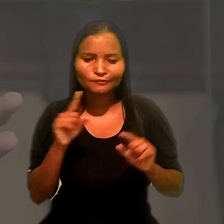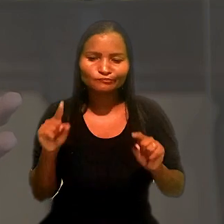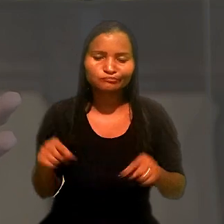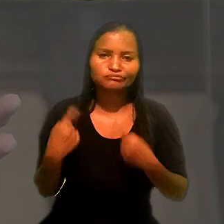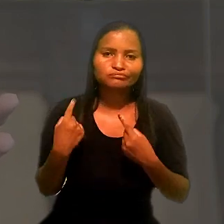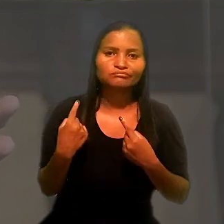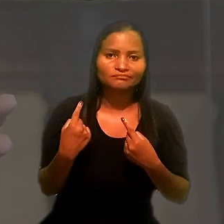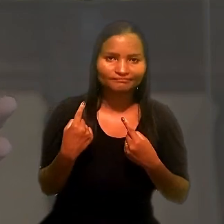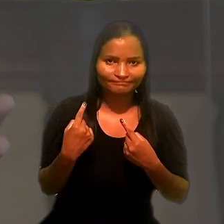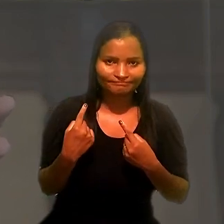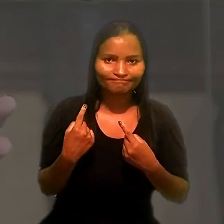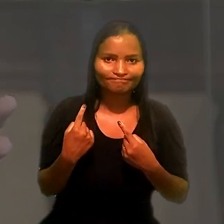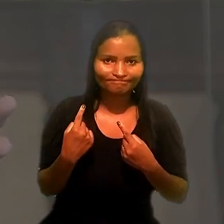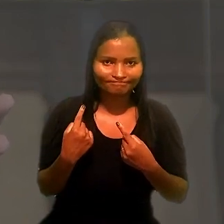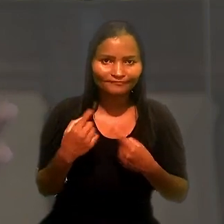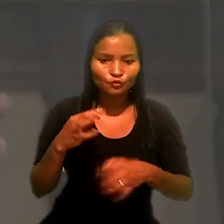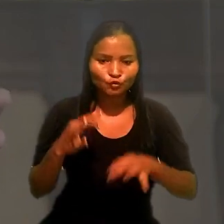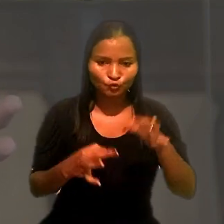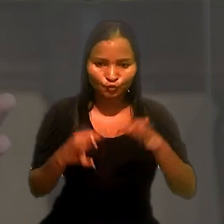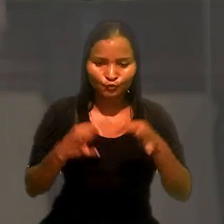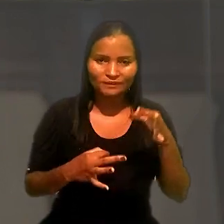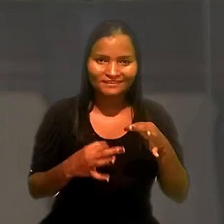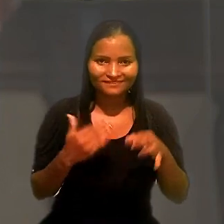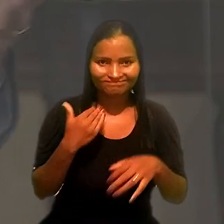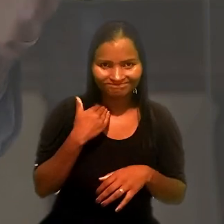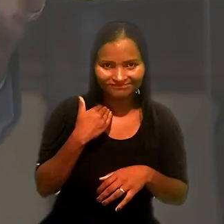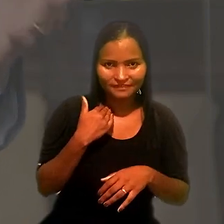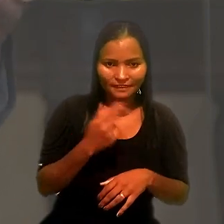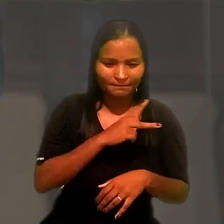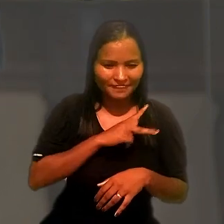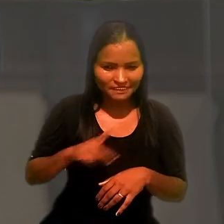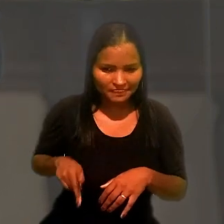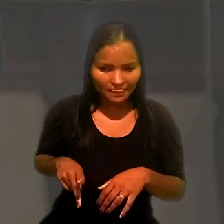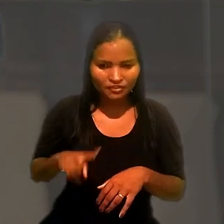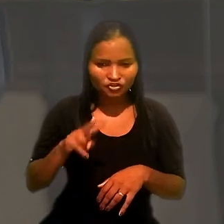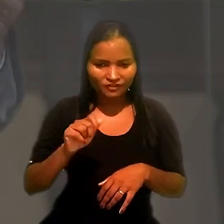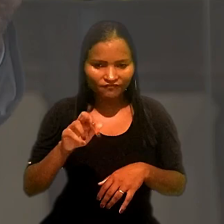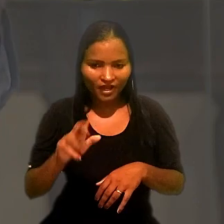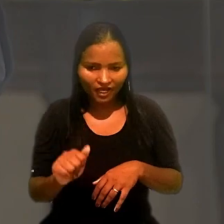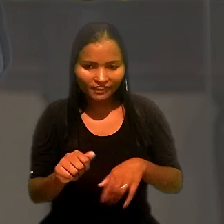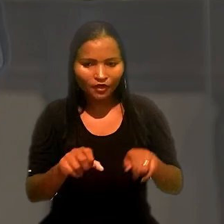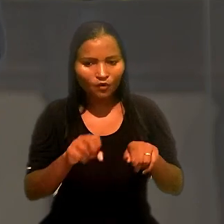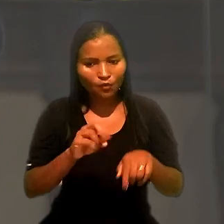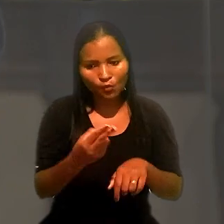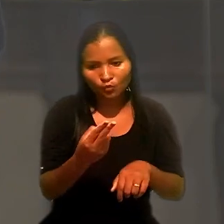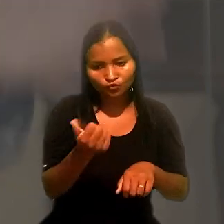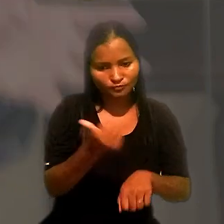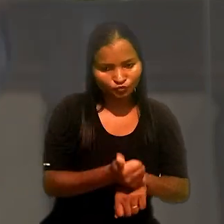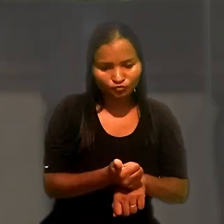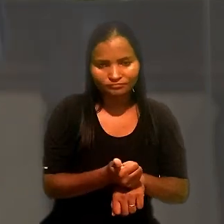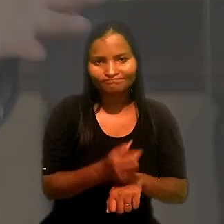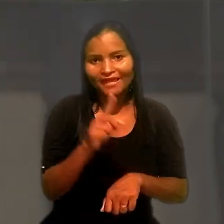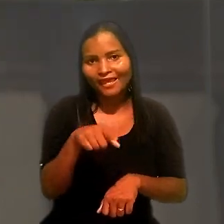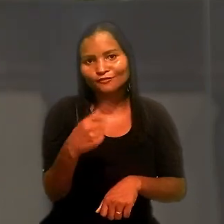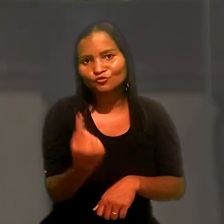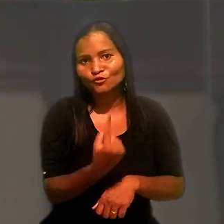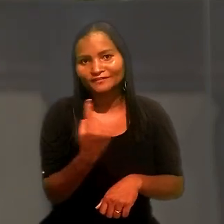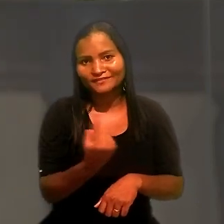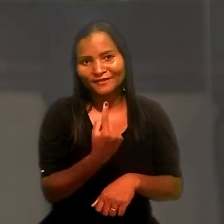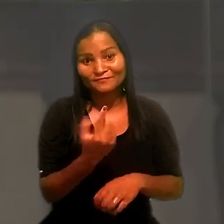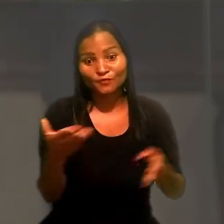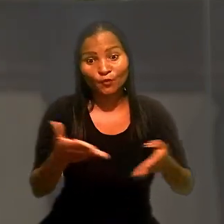Juiz tem um grande desafio. Juiz presidente de vara, juiz